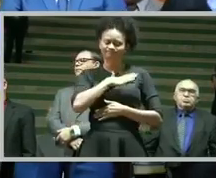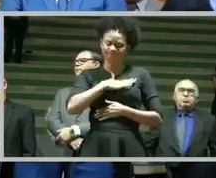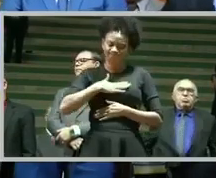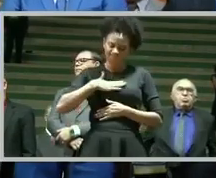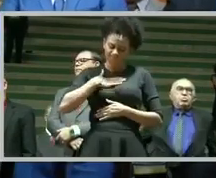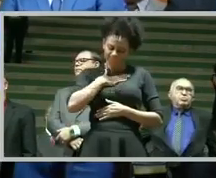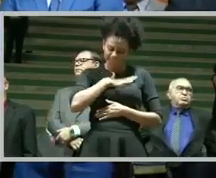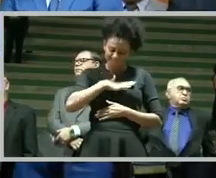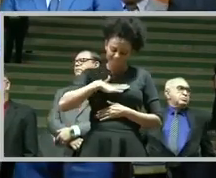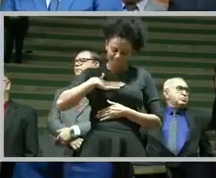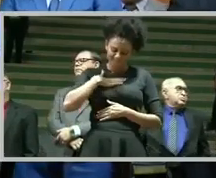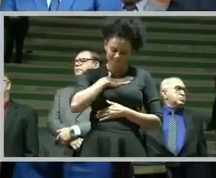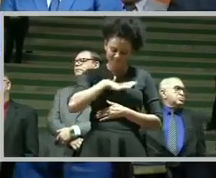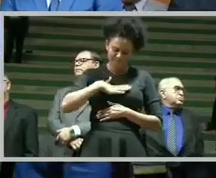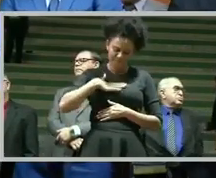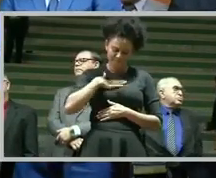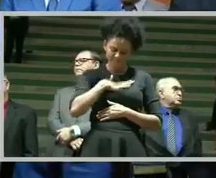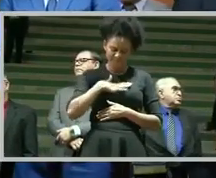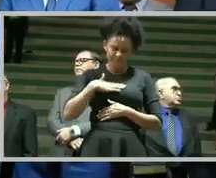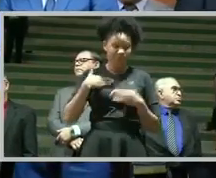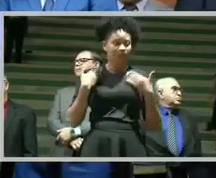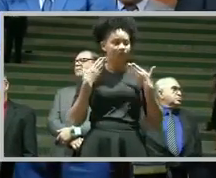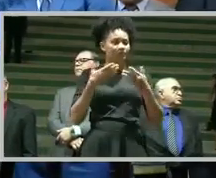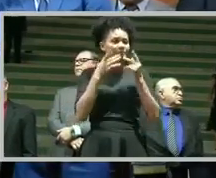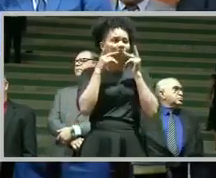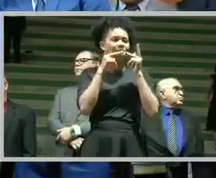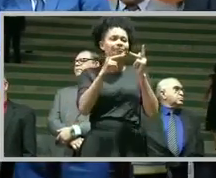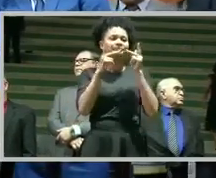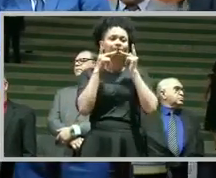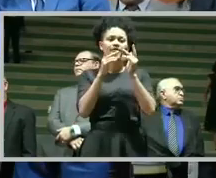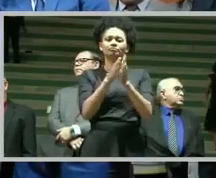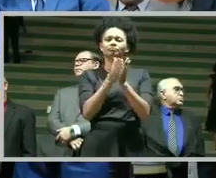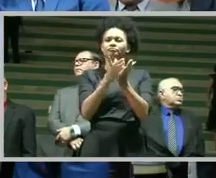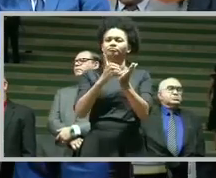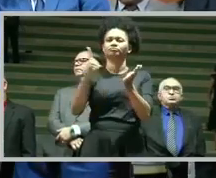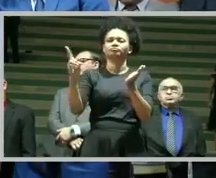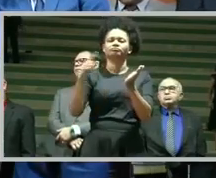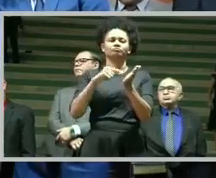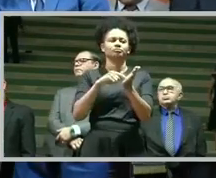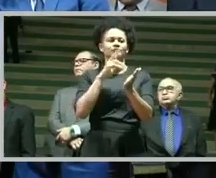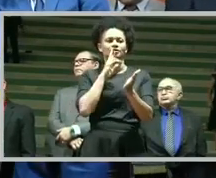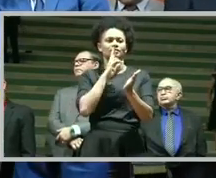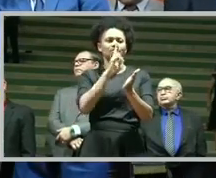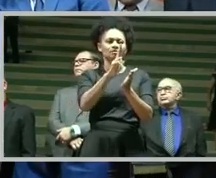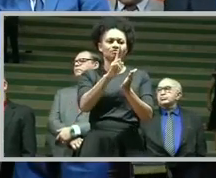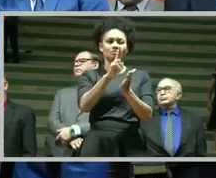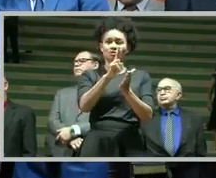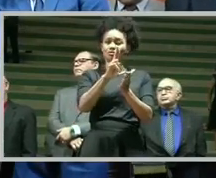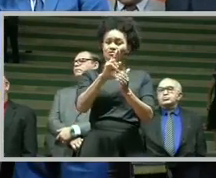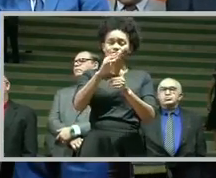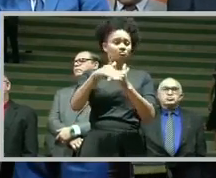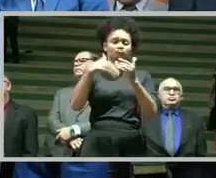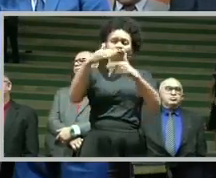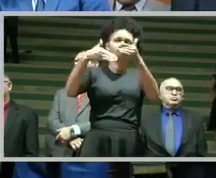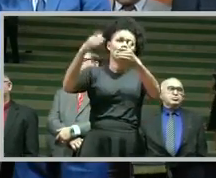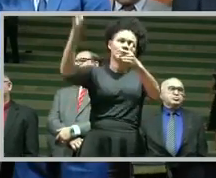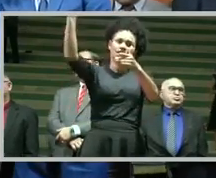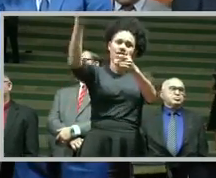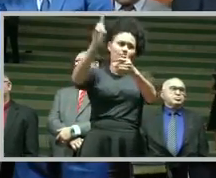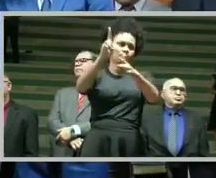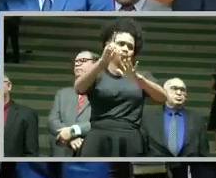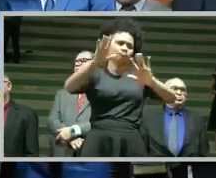satisfação, porque eu vim aqui é para pregar a palavra. Resultado quem dá é Deus.